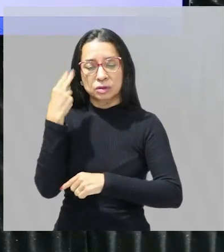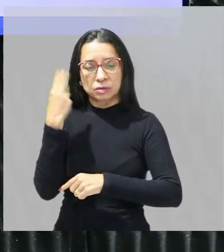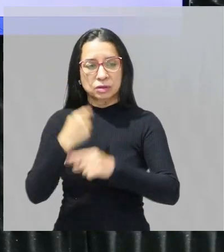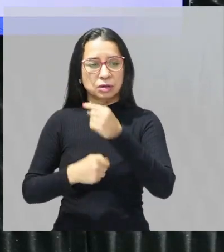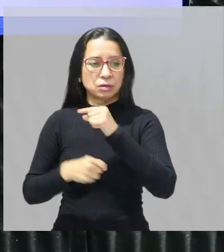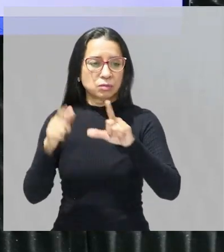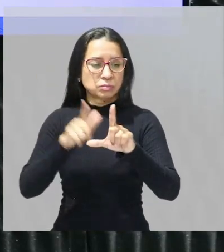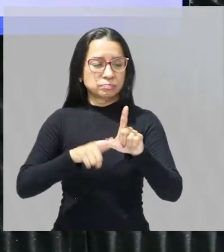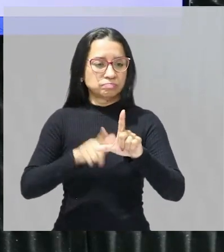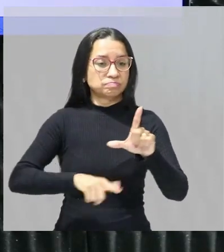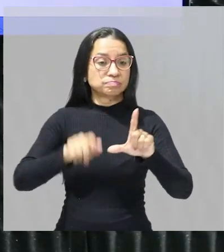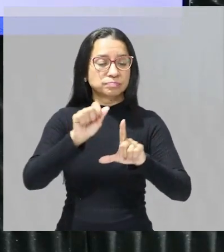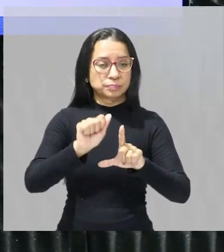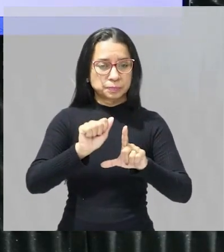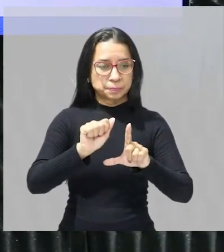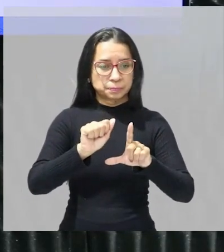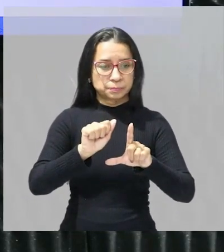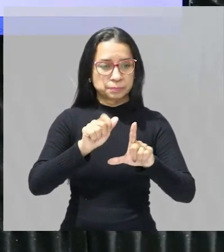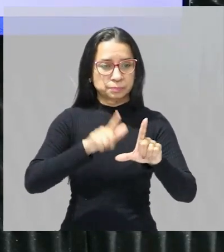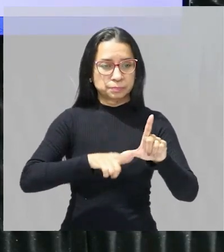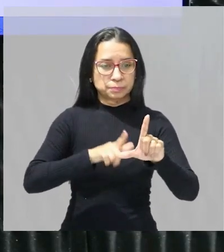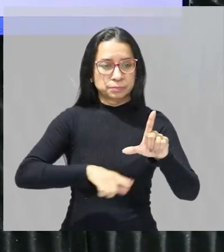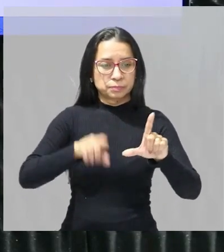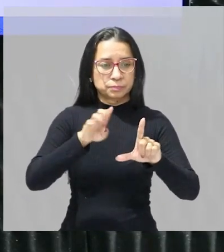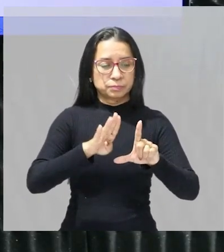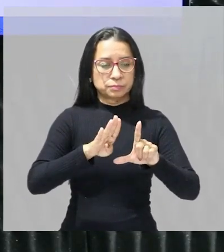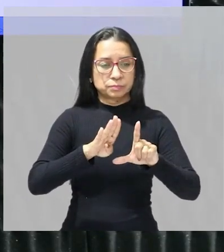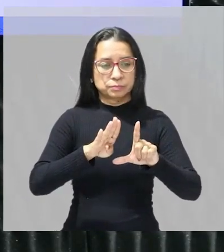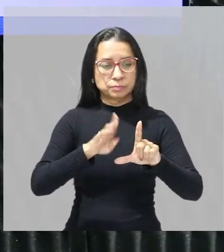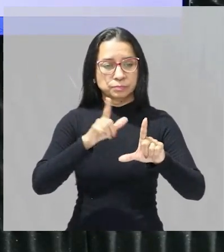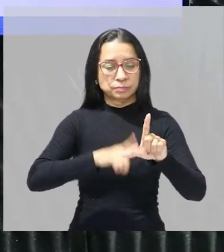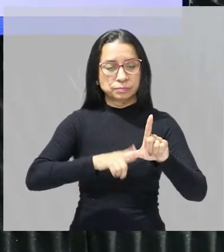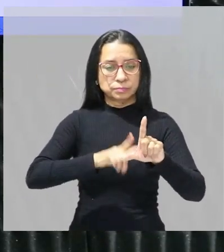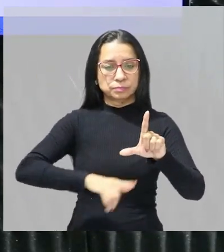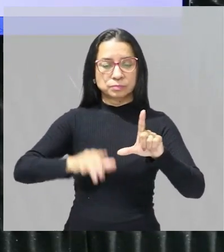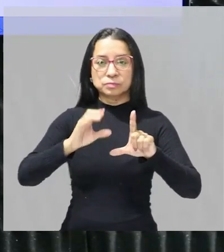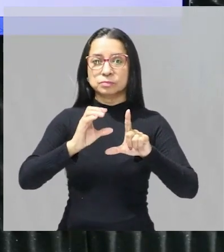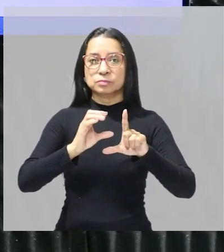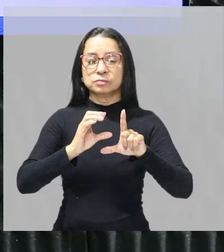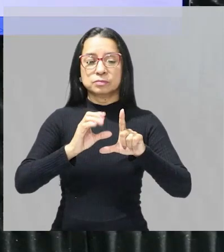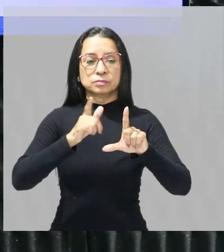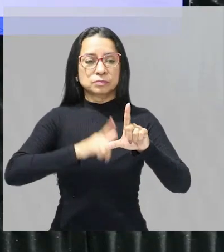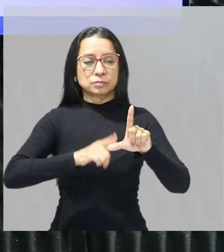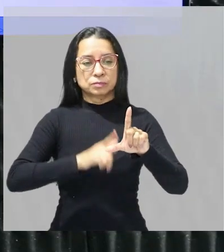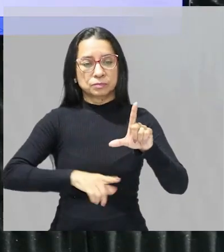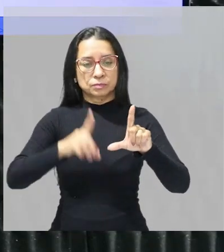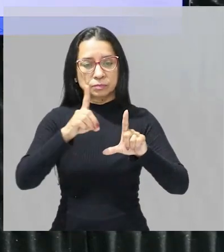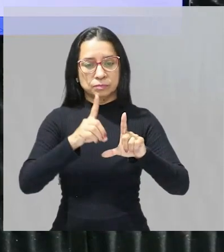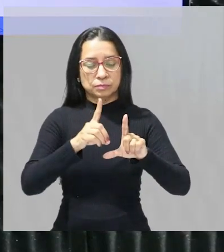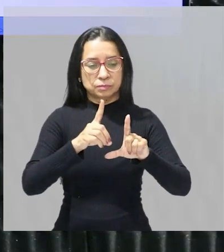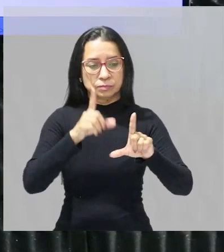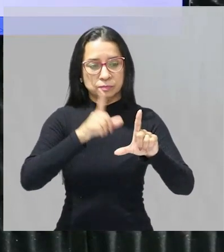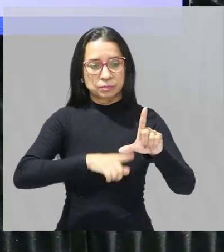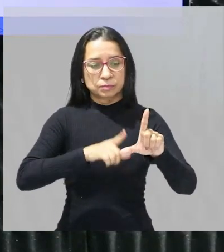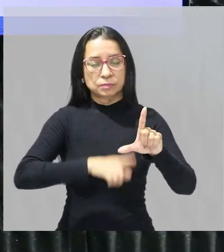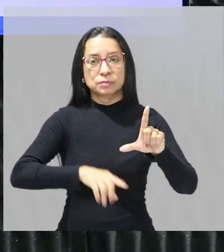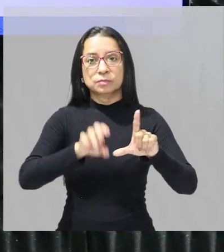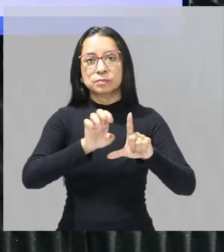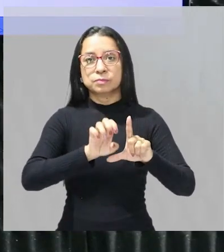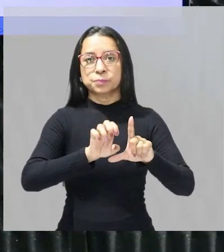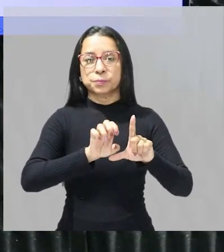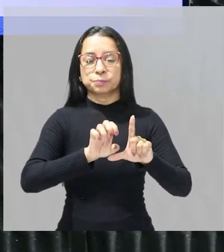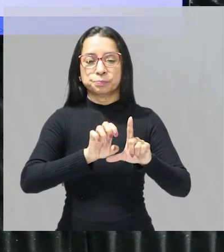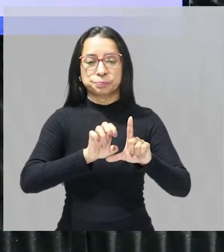Fertilização química do solo, escoamento hídrico do terreno, manutenção de poços artesianos, eficiência das técnicas